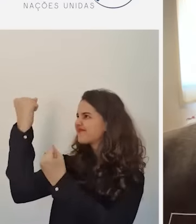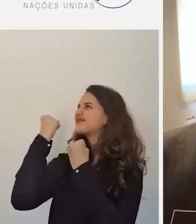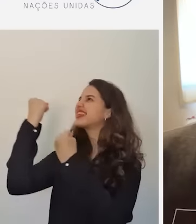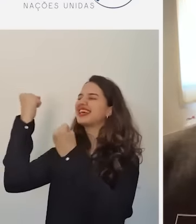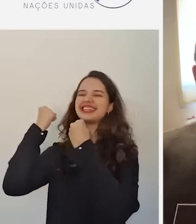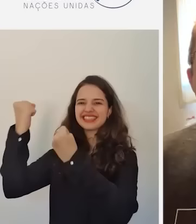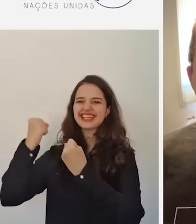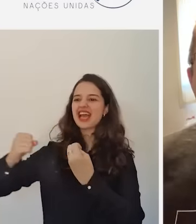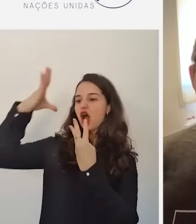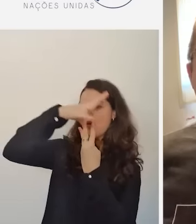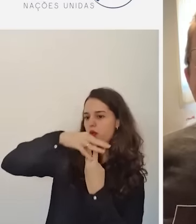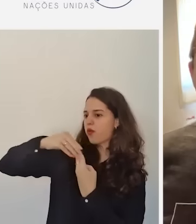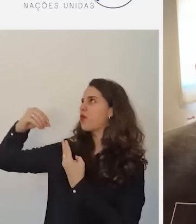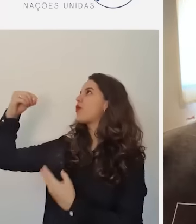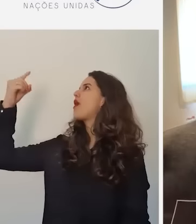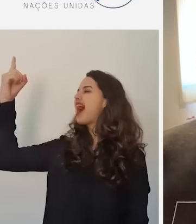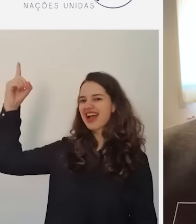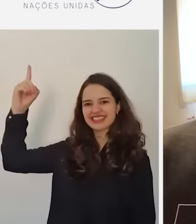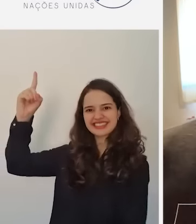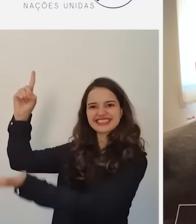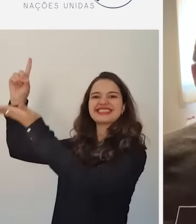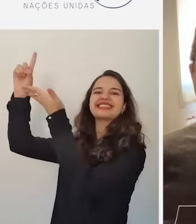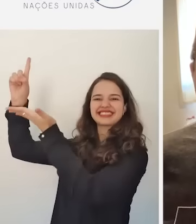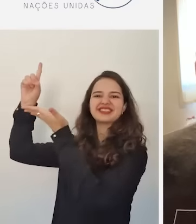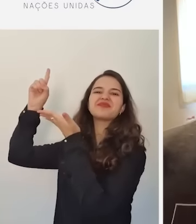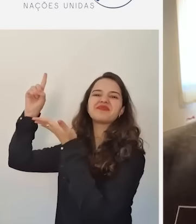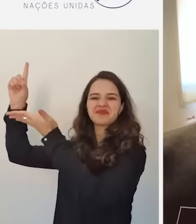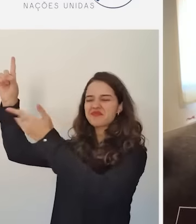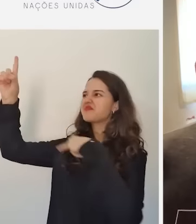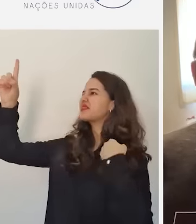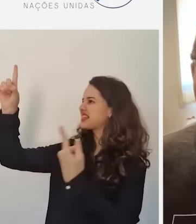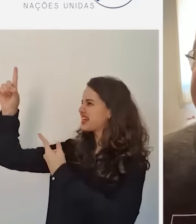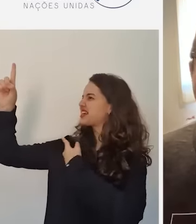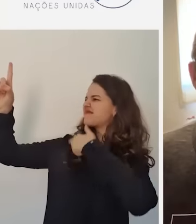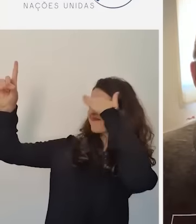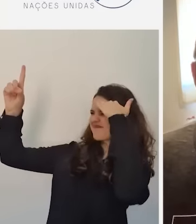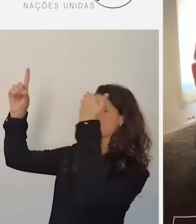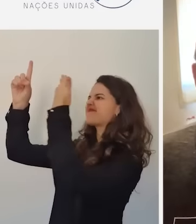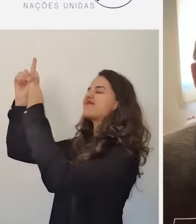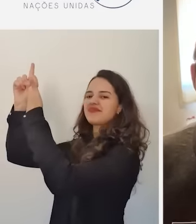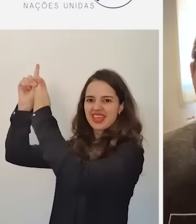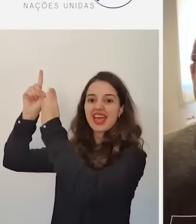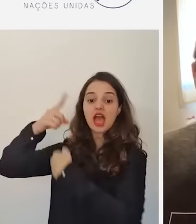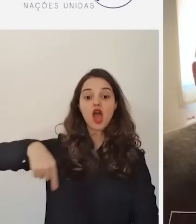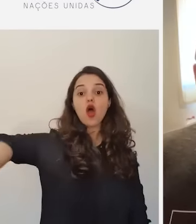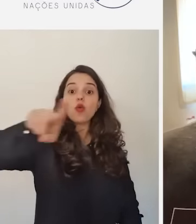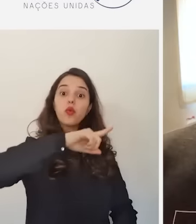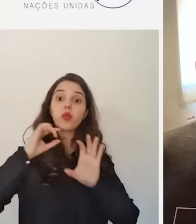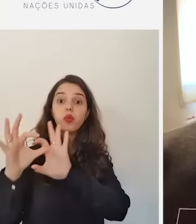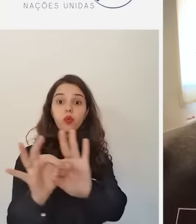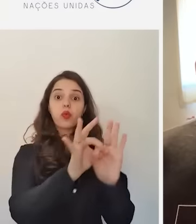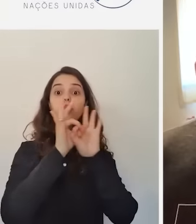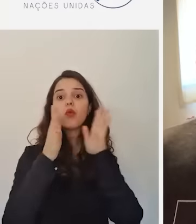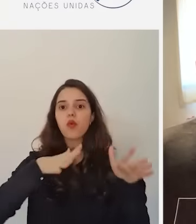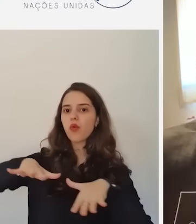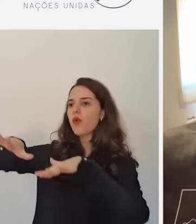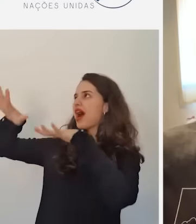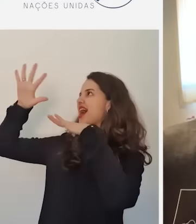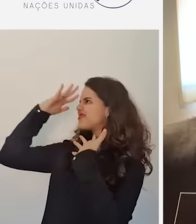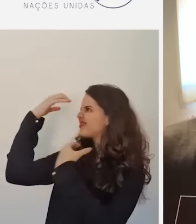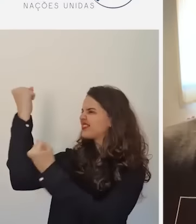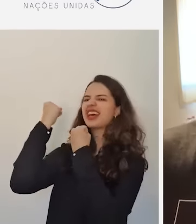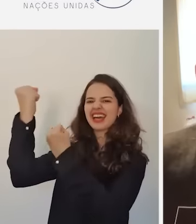um como Pai em Cristo É temos que ser um para que o mundo creia que o pai